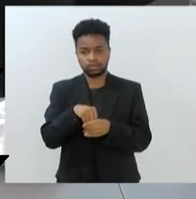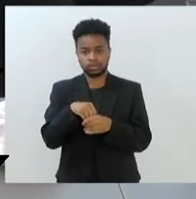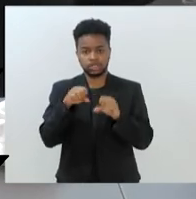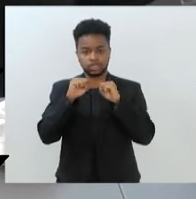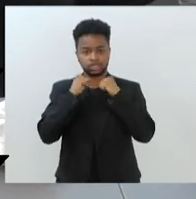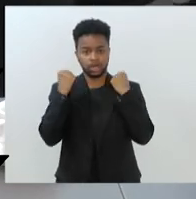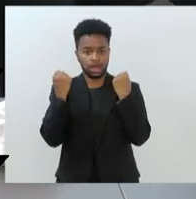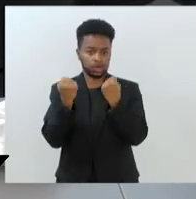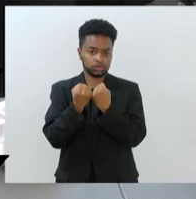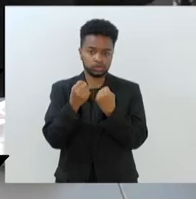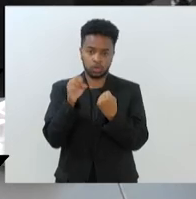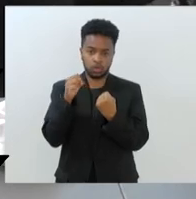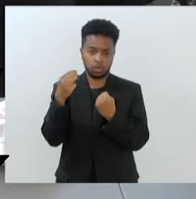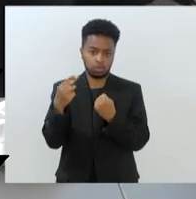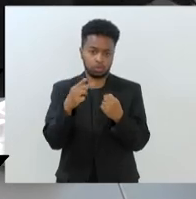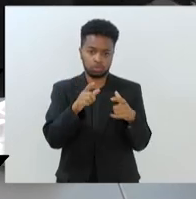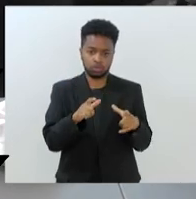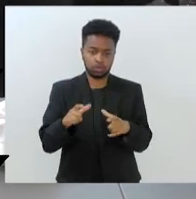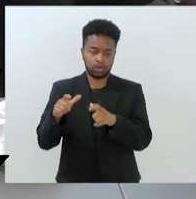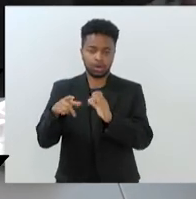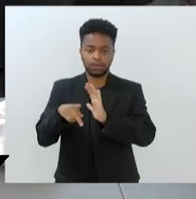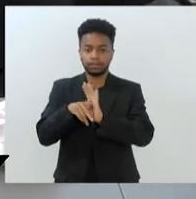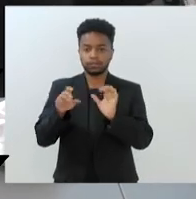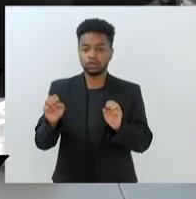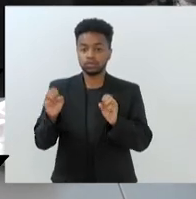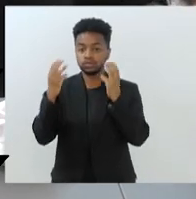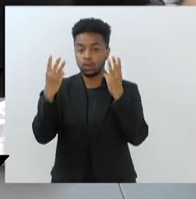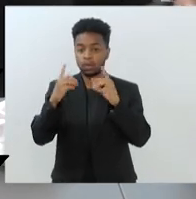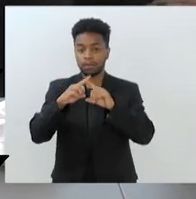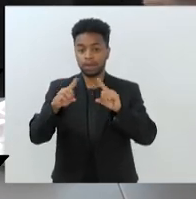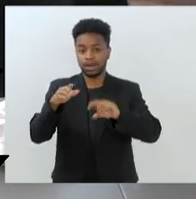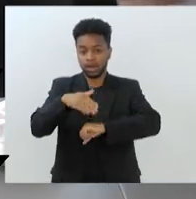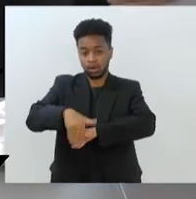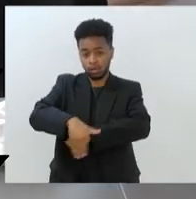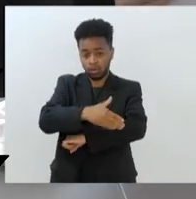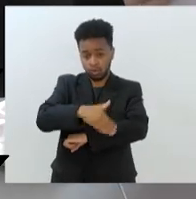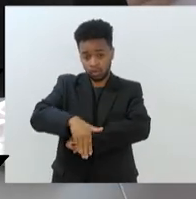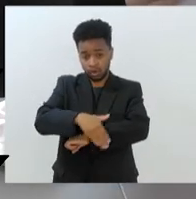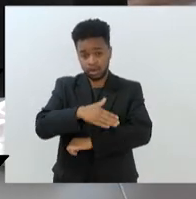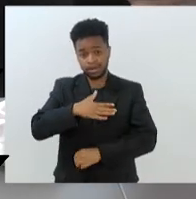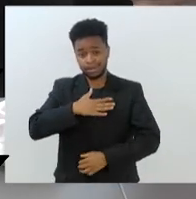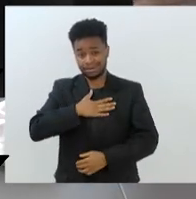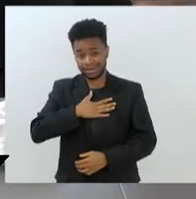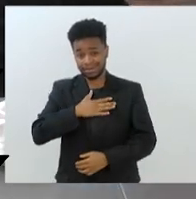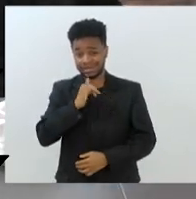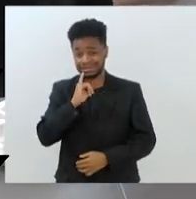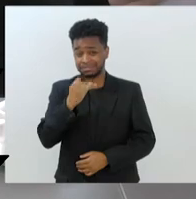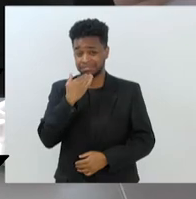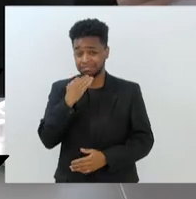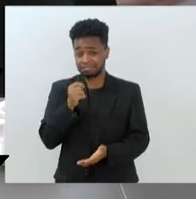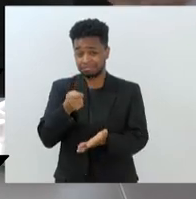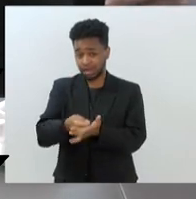do lugar dos shows. Mas na via pública, para mim, se cobrar...